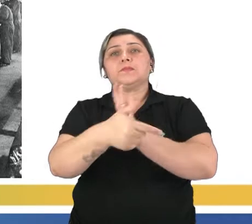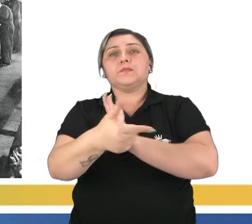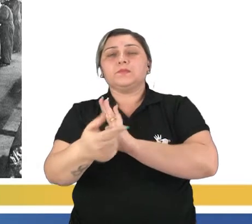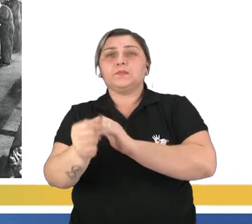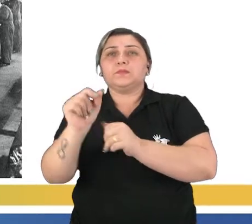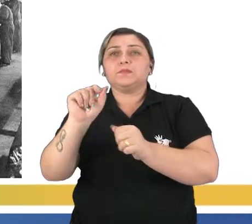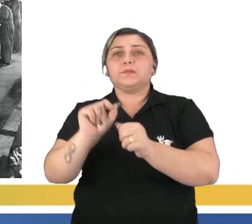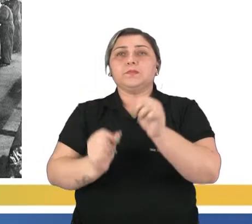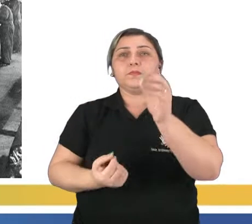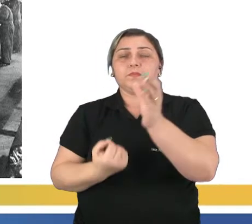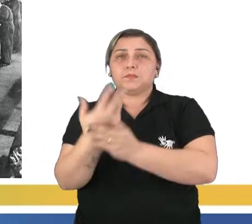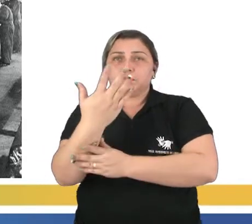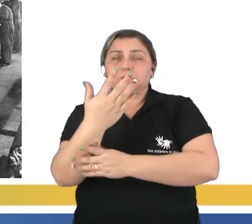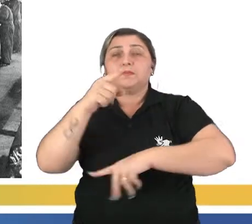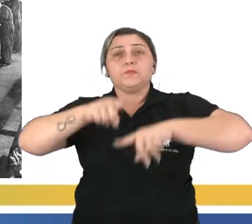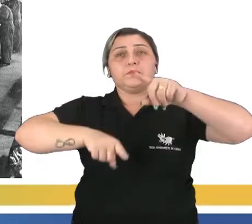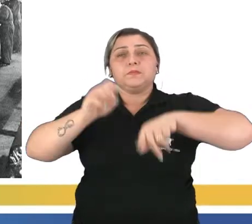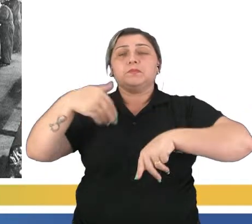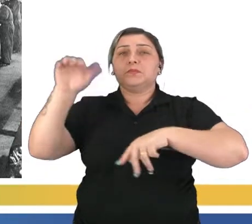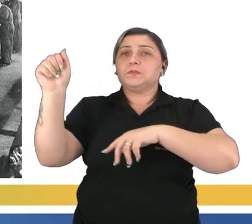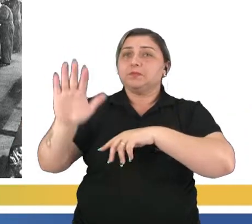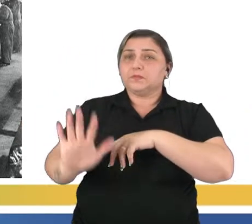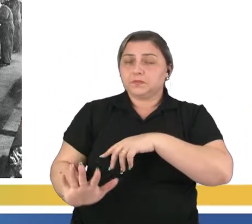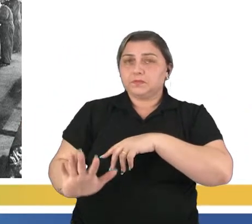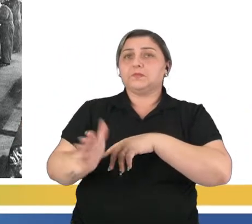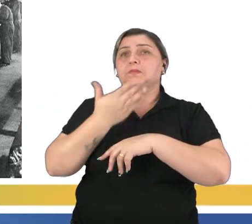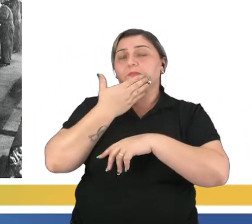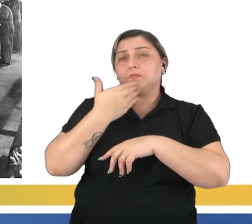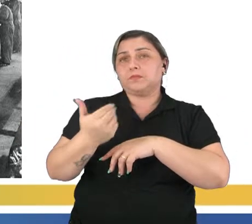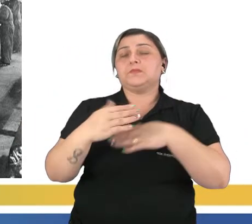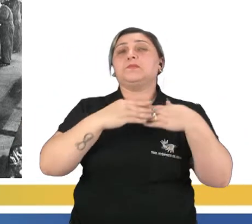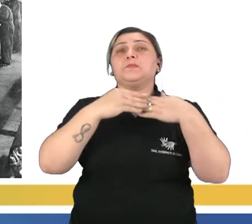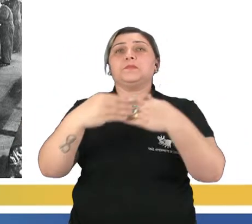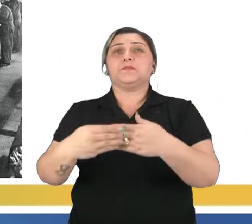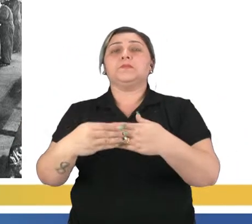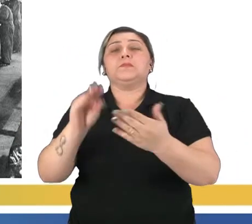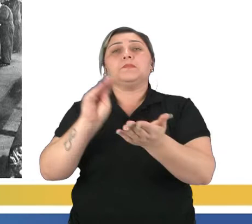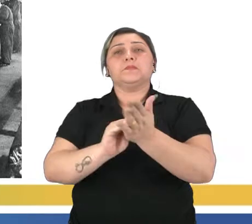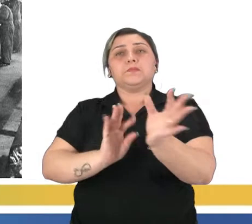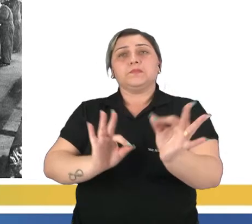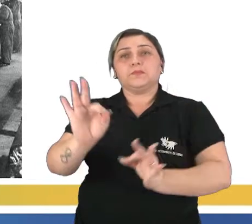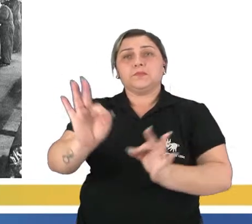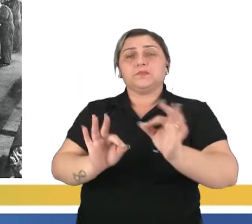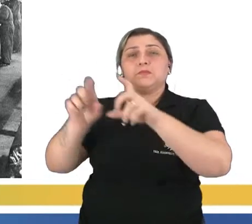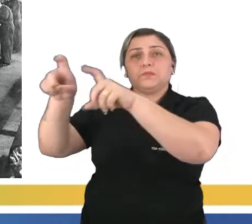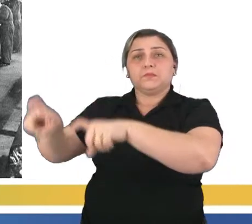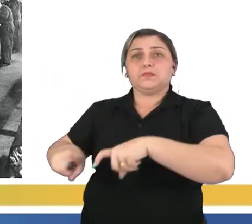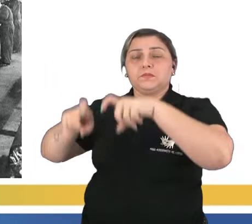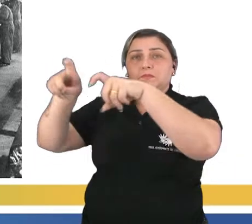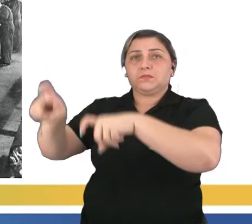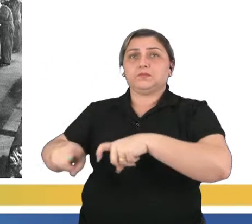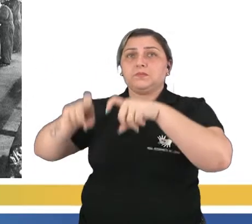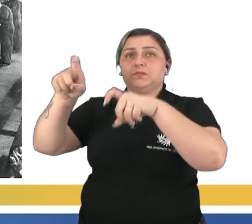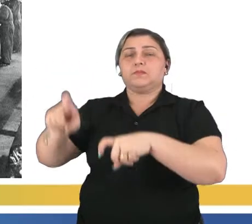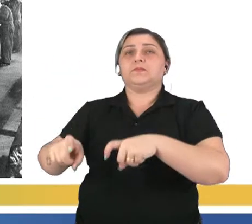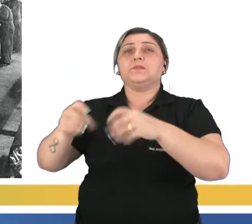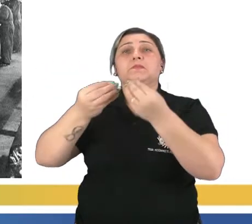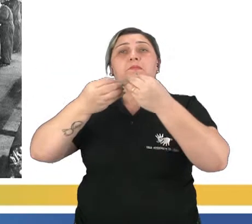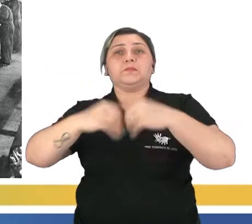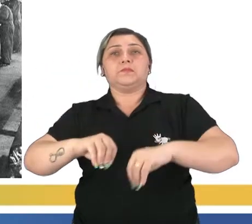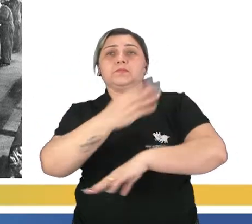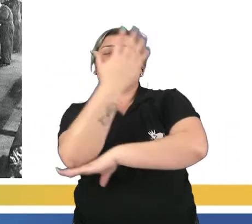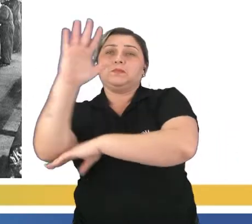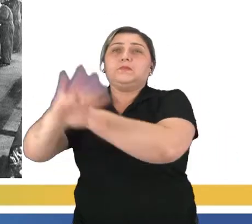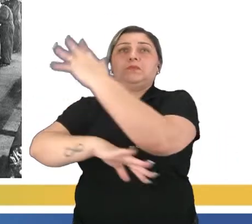Produzir mercadorias ficou mais barato e acessível, porém trouxe a desorganização da vida rural e estragos ao meio